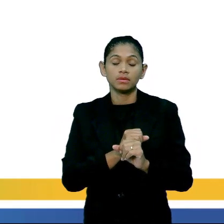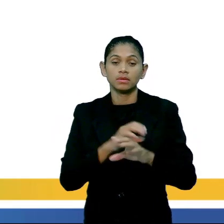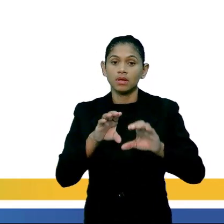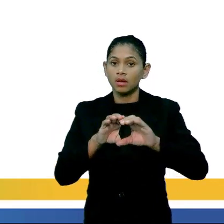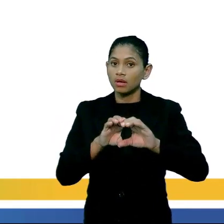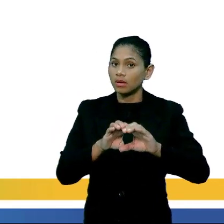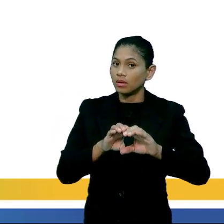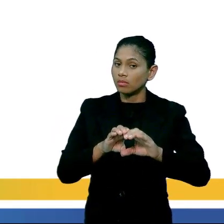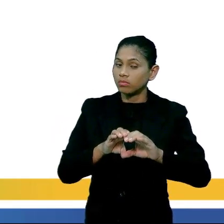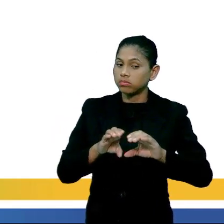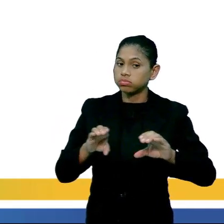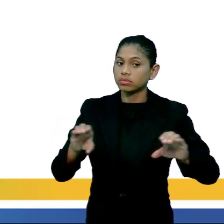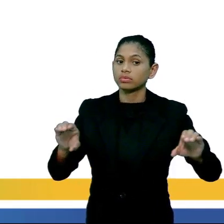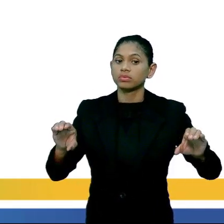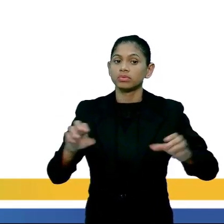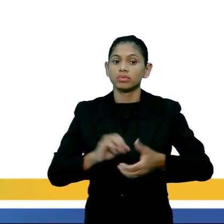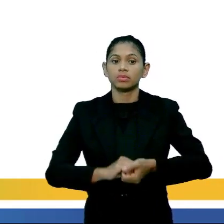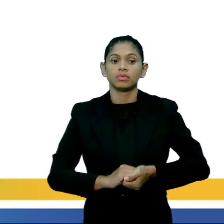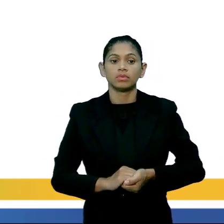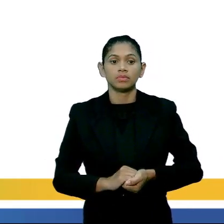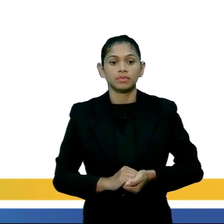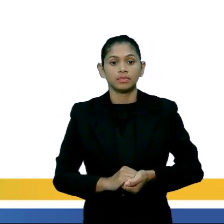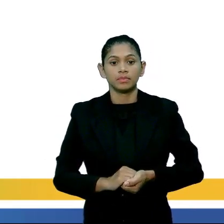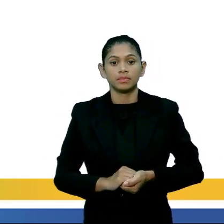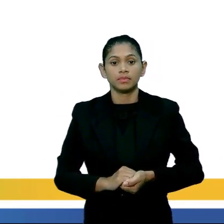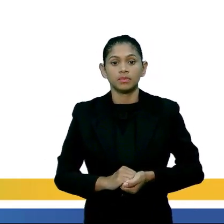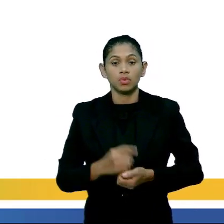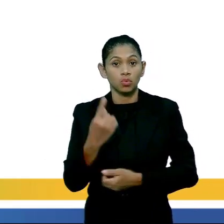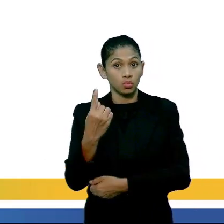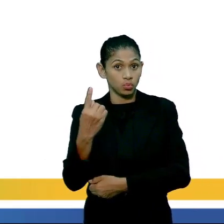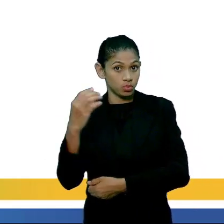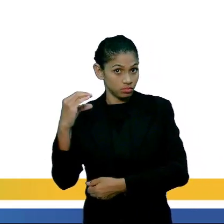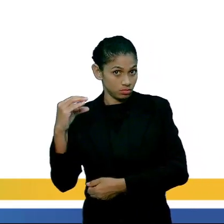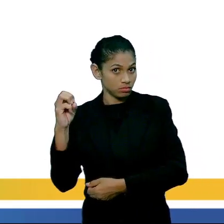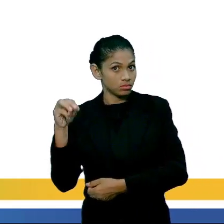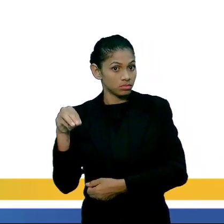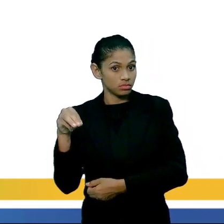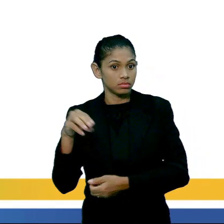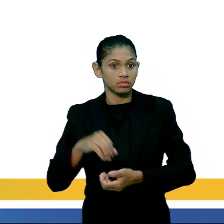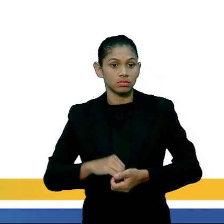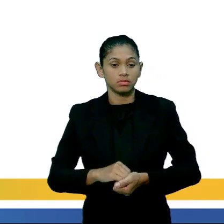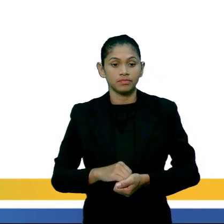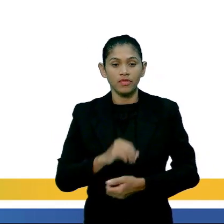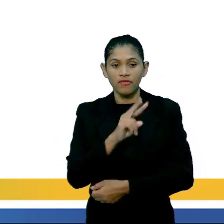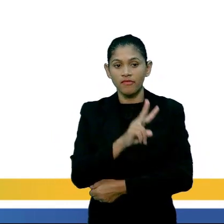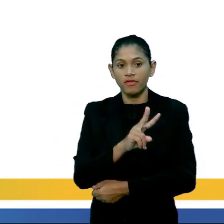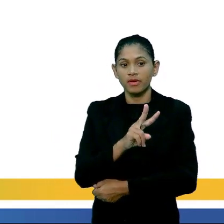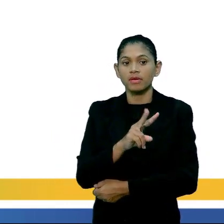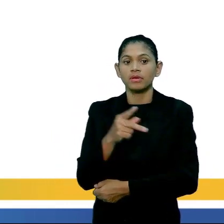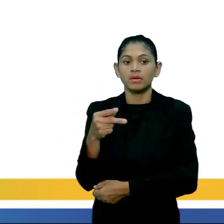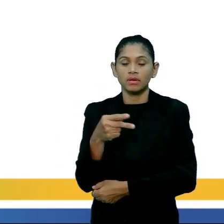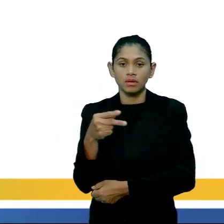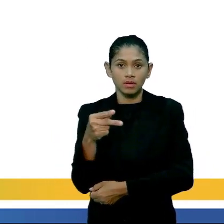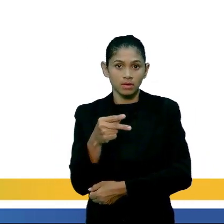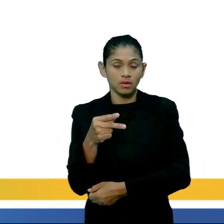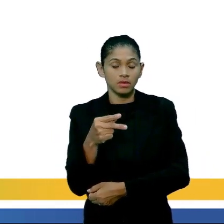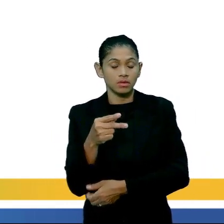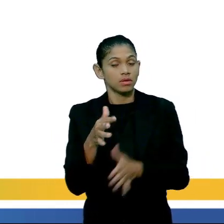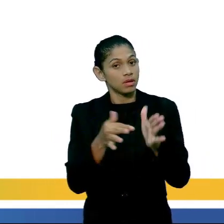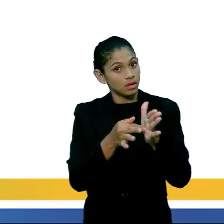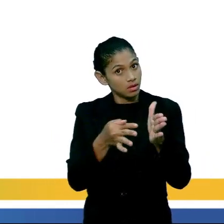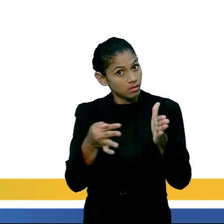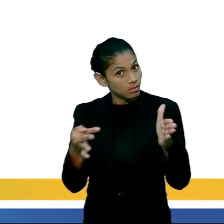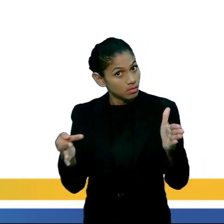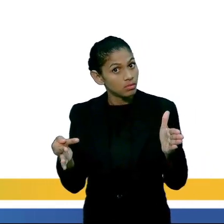de raio 1 centímetro, ok? Vamos lá. Vai ficar da seguinte maneira. Essa é a